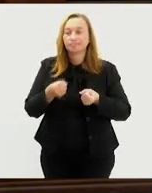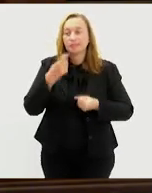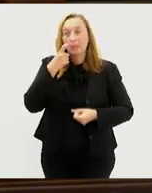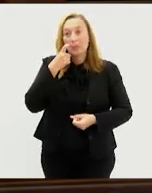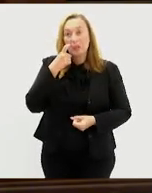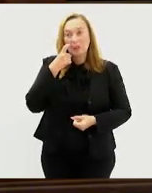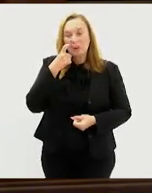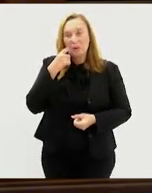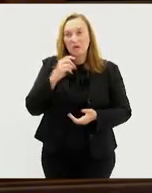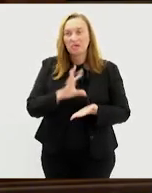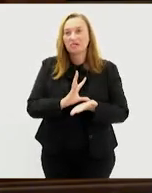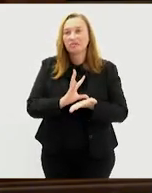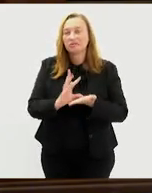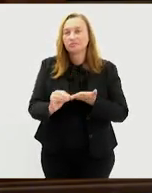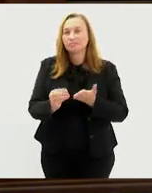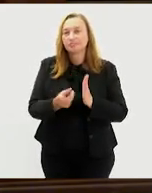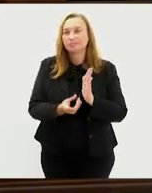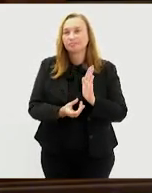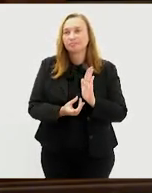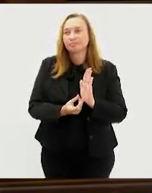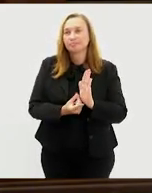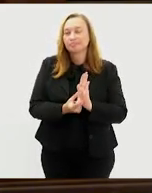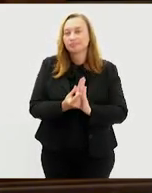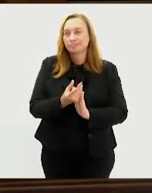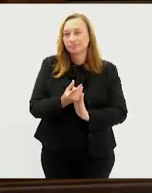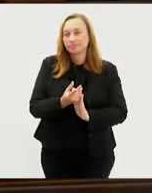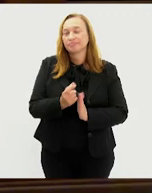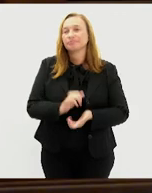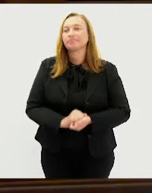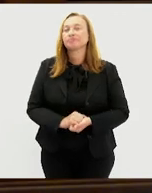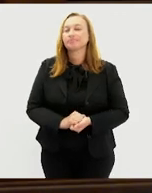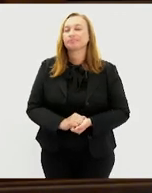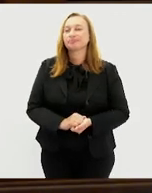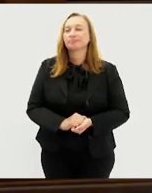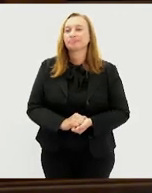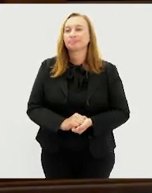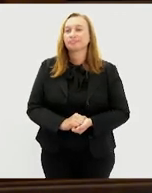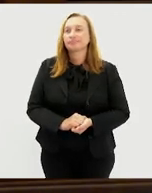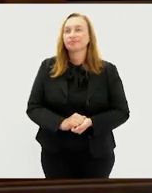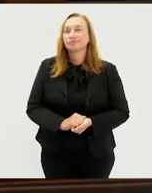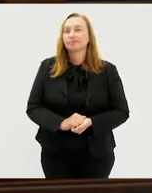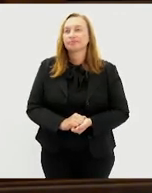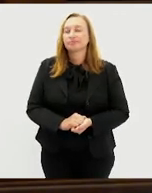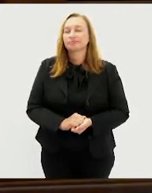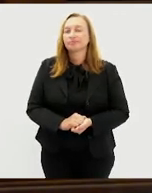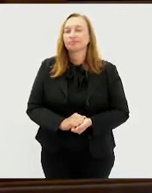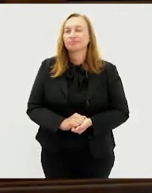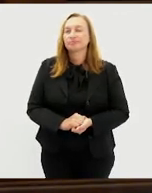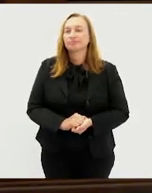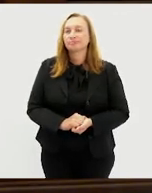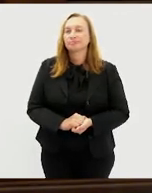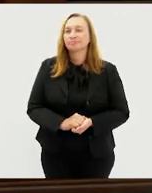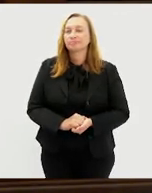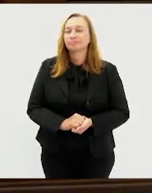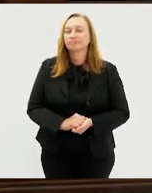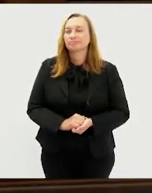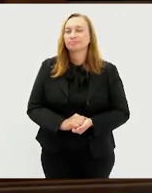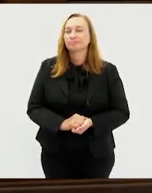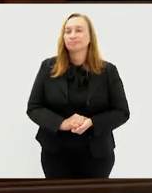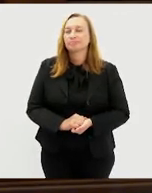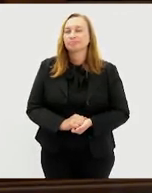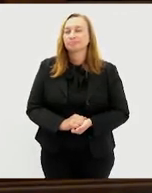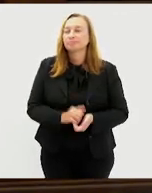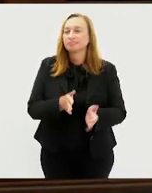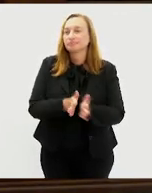pauta orçamentária e a realização das receitas e que as